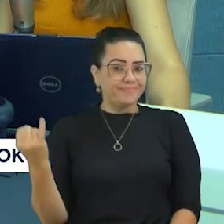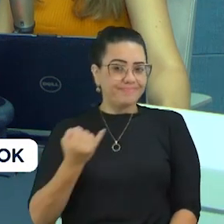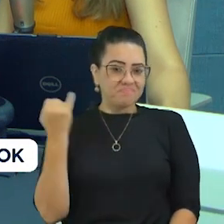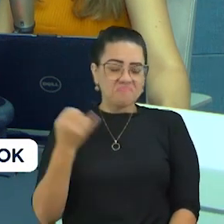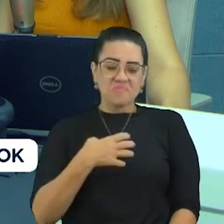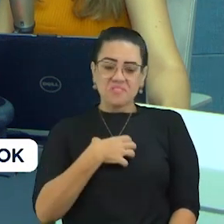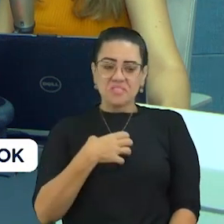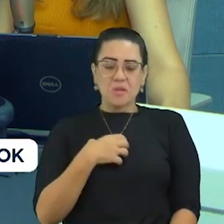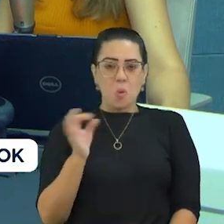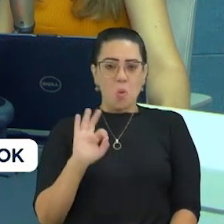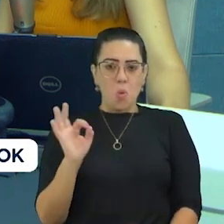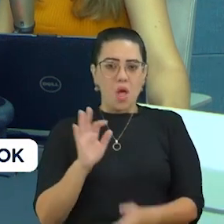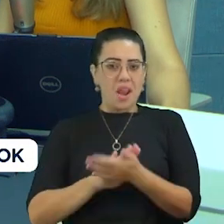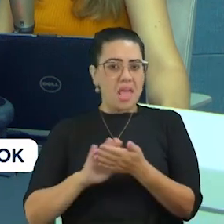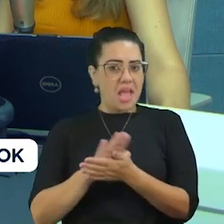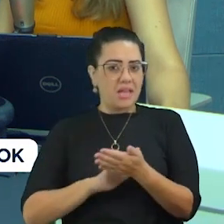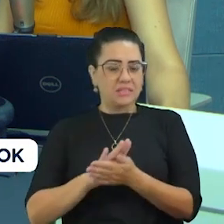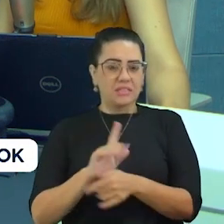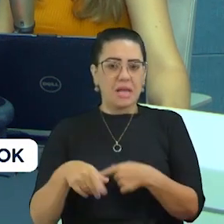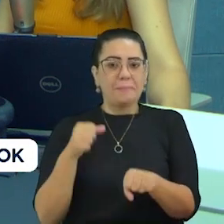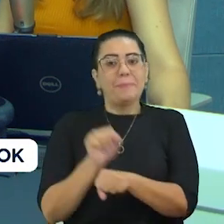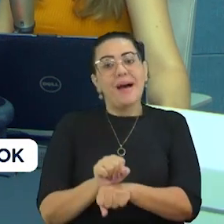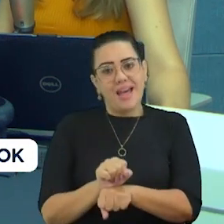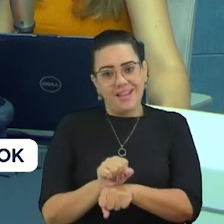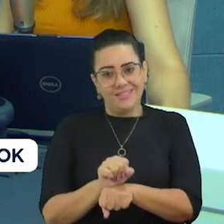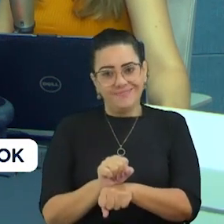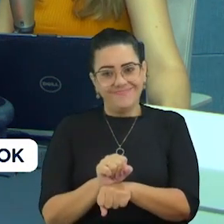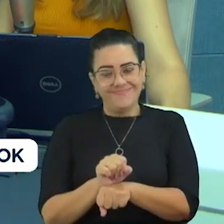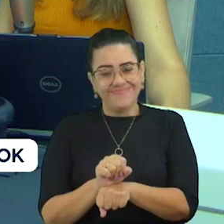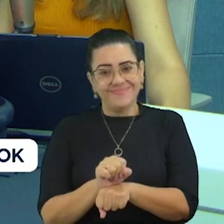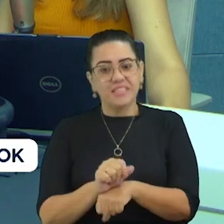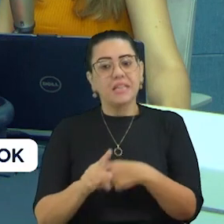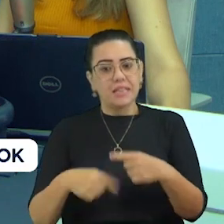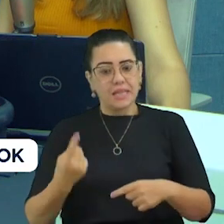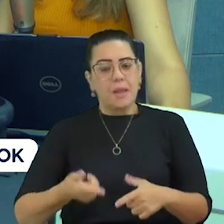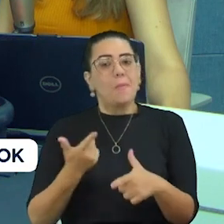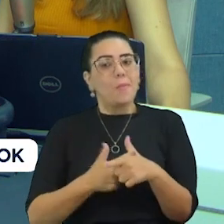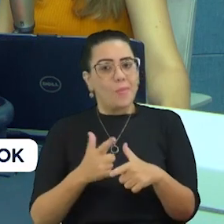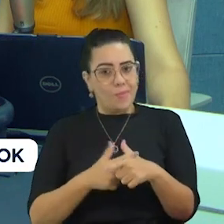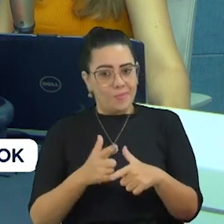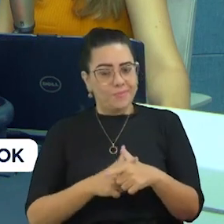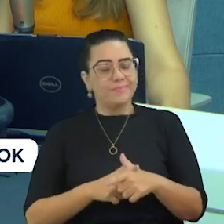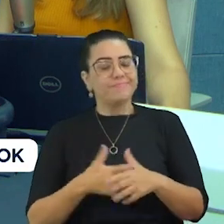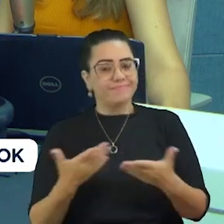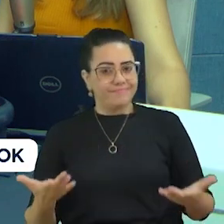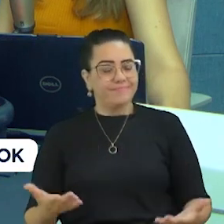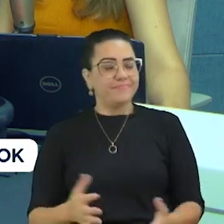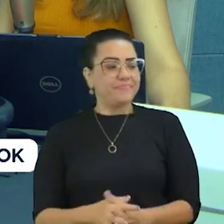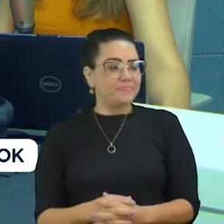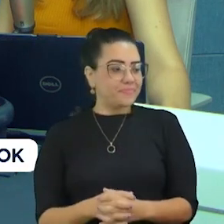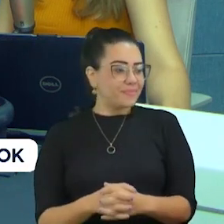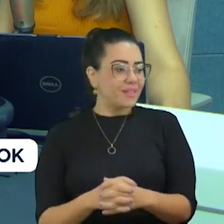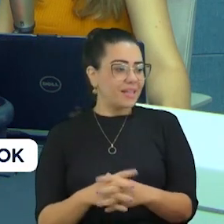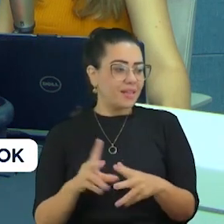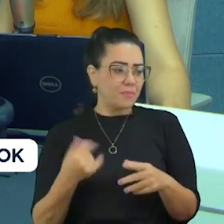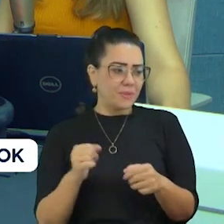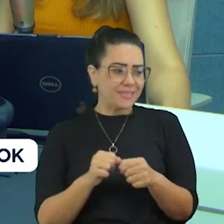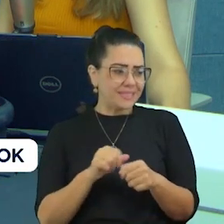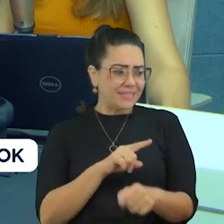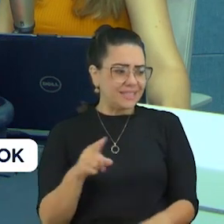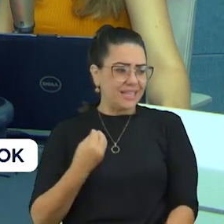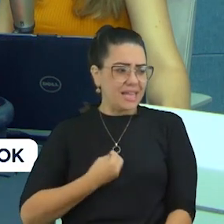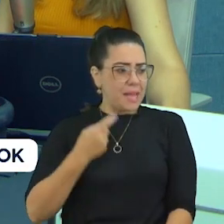sente nada e ela para de tomar medicação. Então, isso é outro erro muito grave. Agora, quando a gente